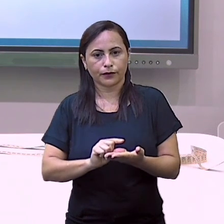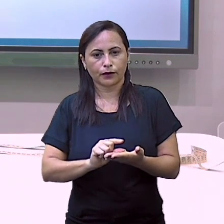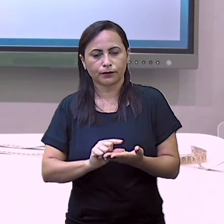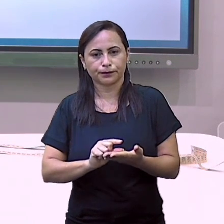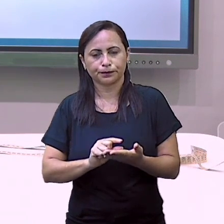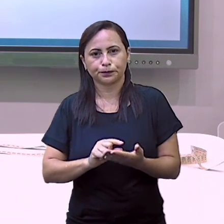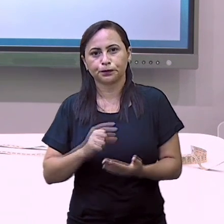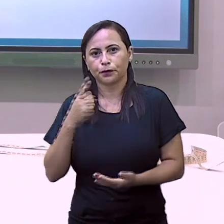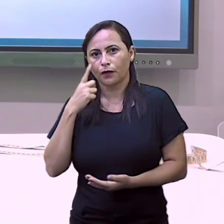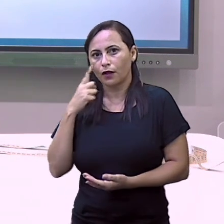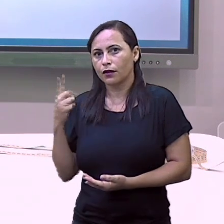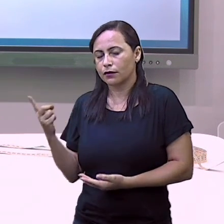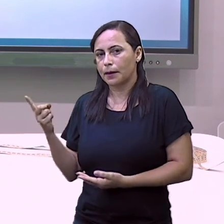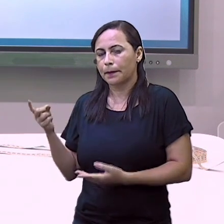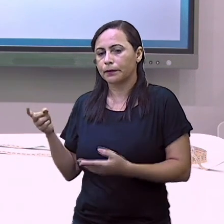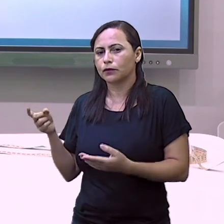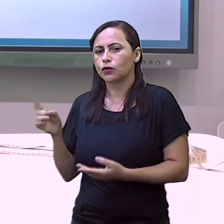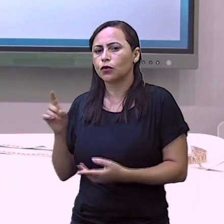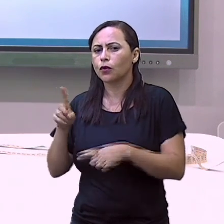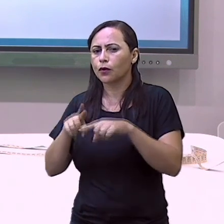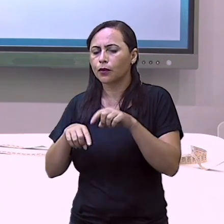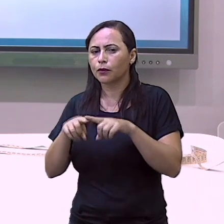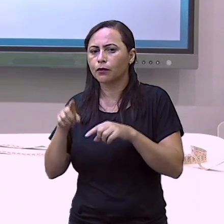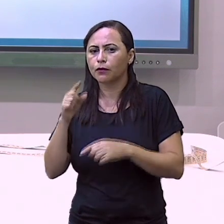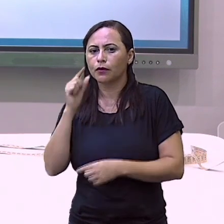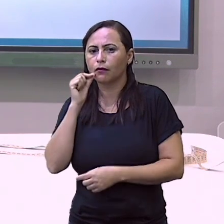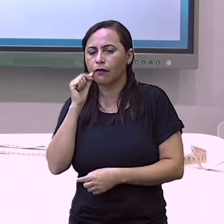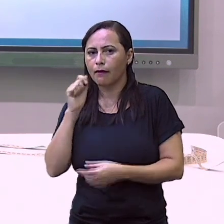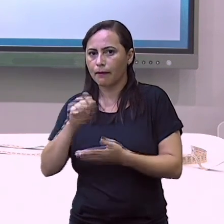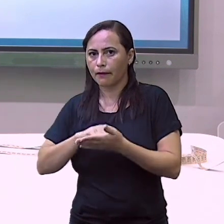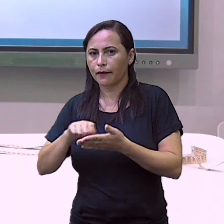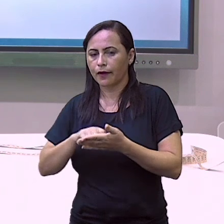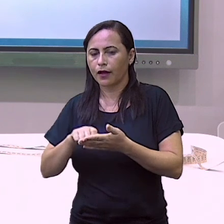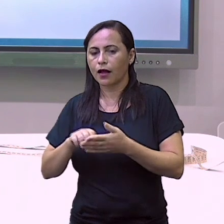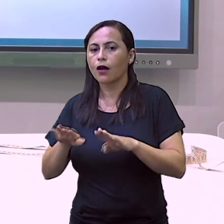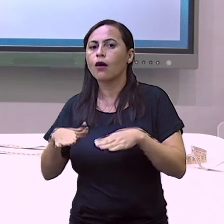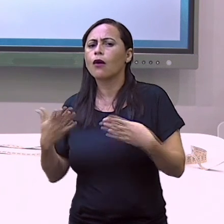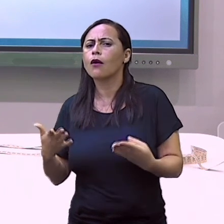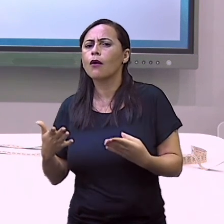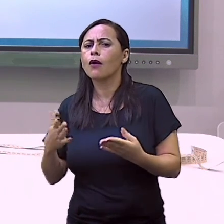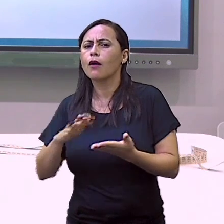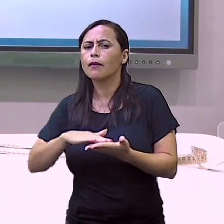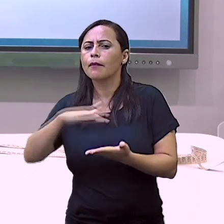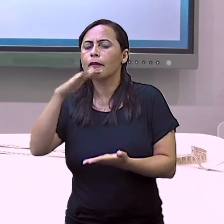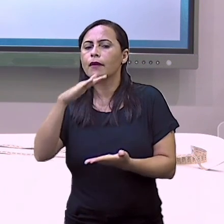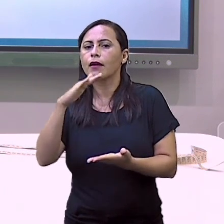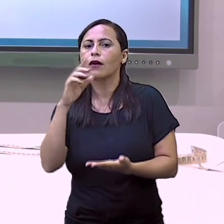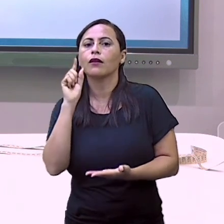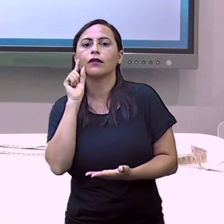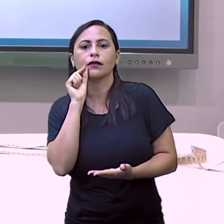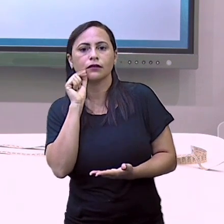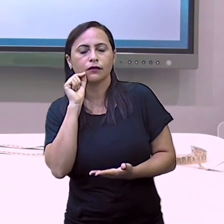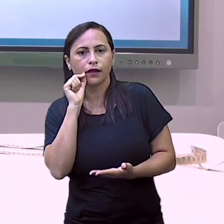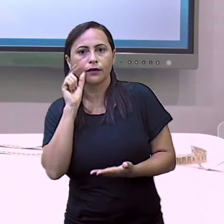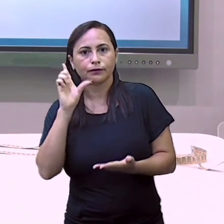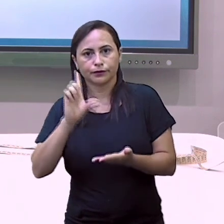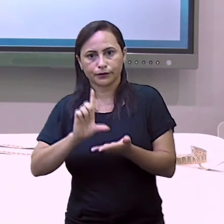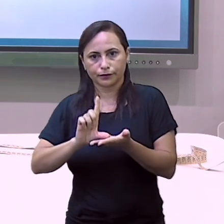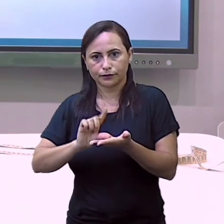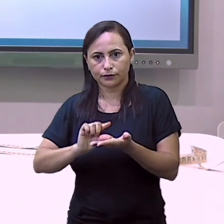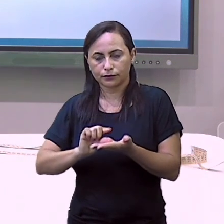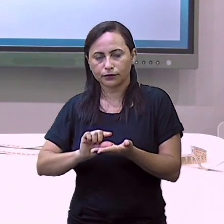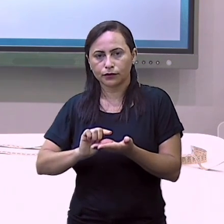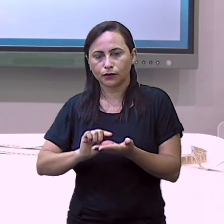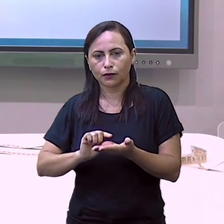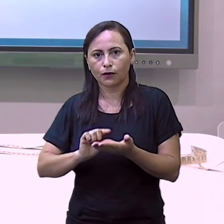pelo lápis e a borracha, nós vamos dizer que o objeto maior é o lápis e o objeto